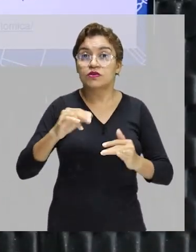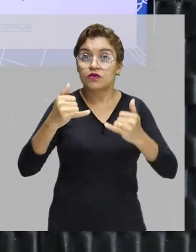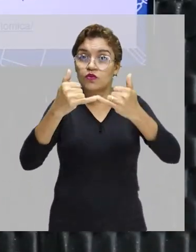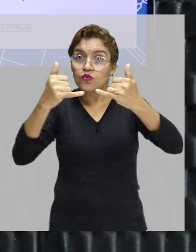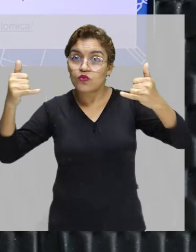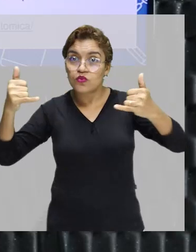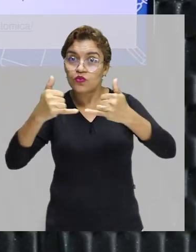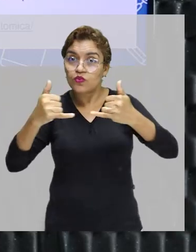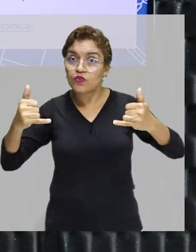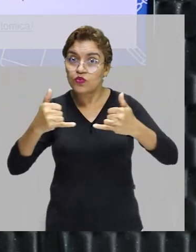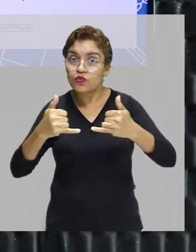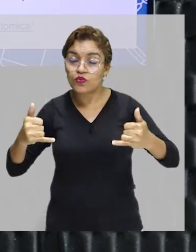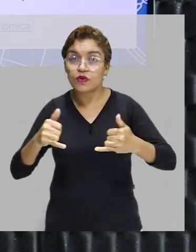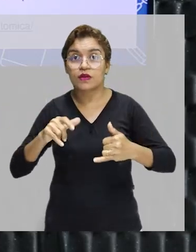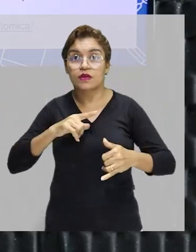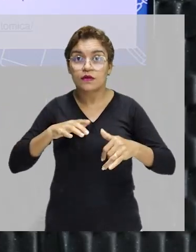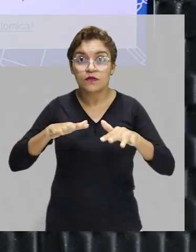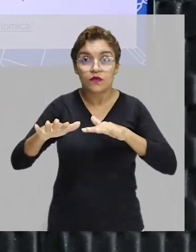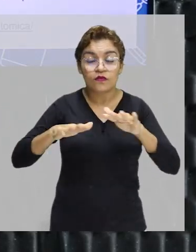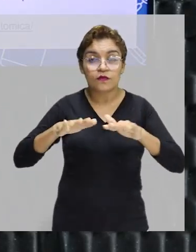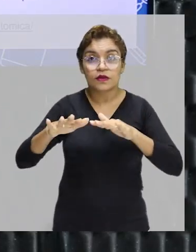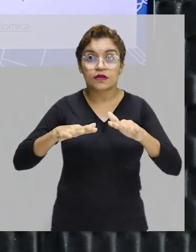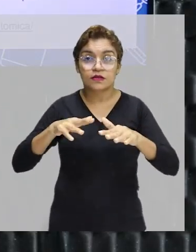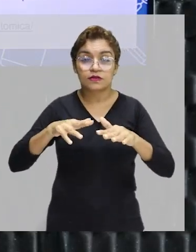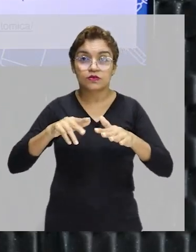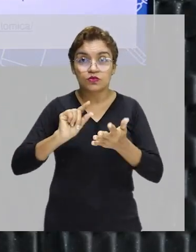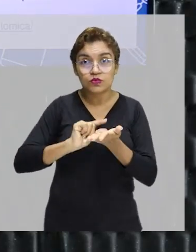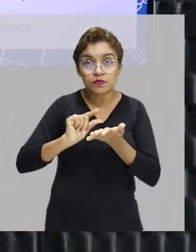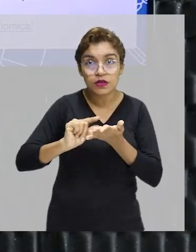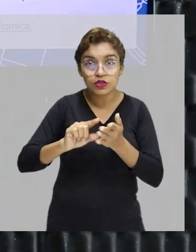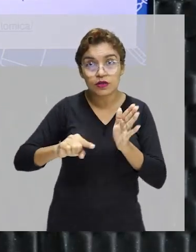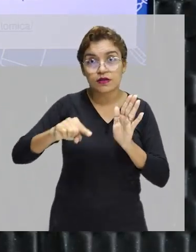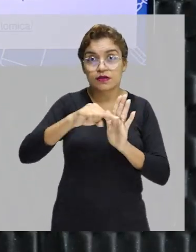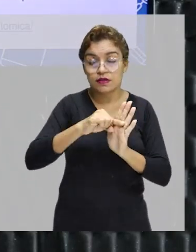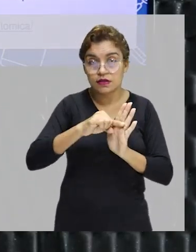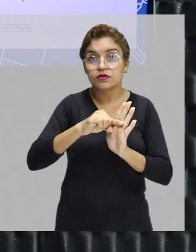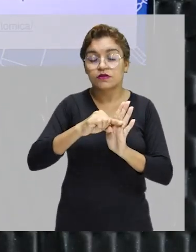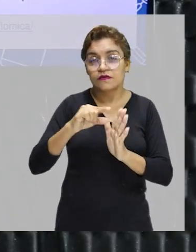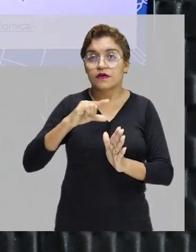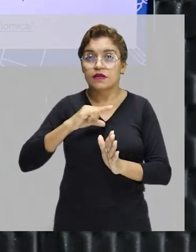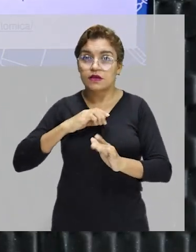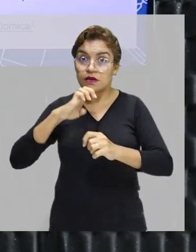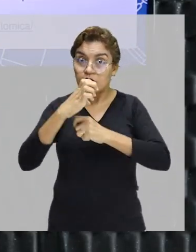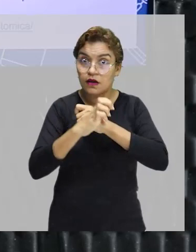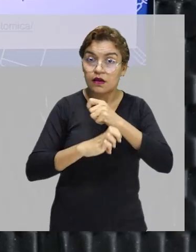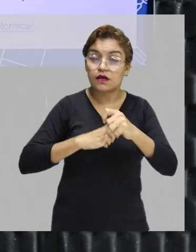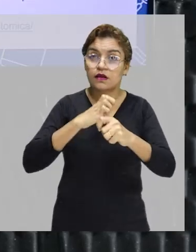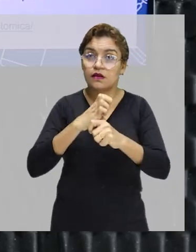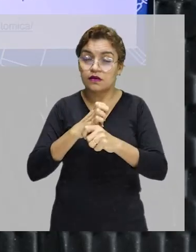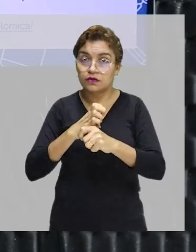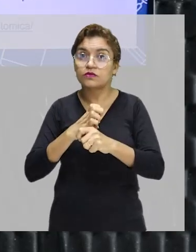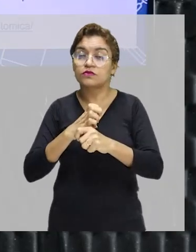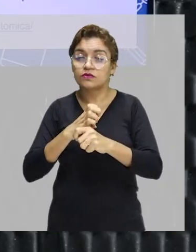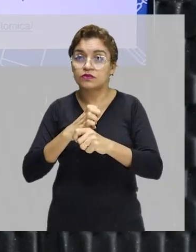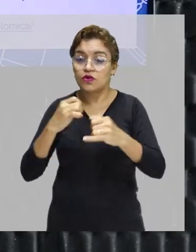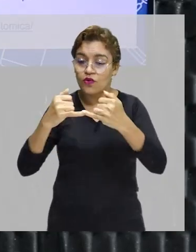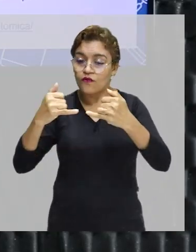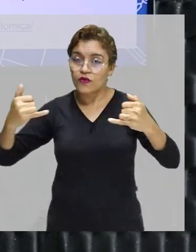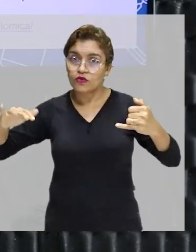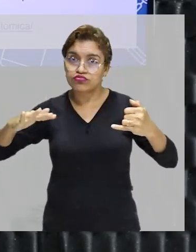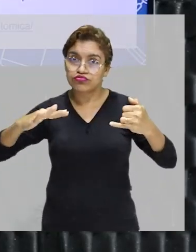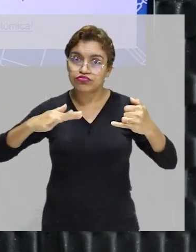da movimentação de partículas negativas, que fazem parte dos elétrons que circulam pelos